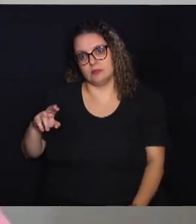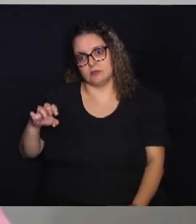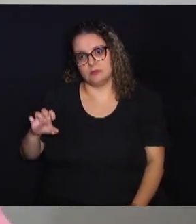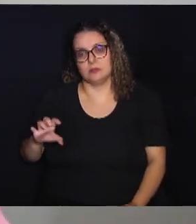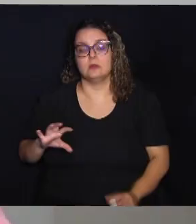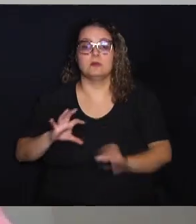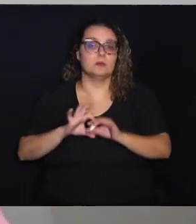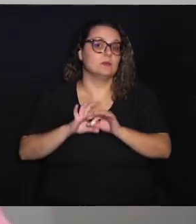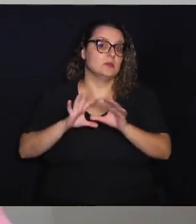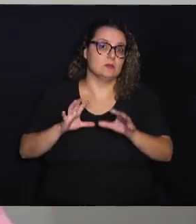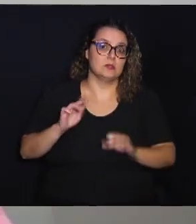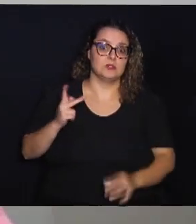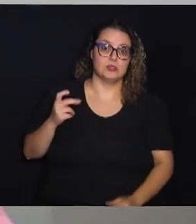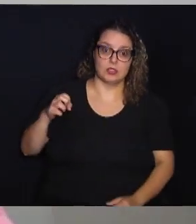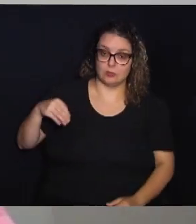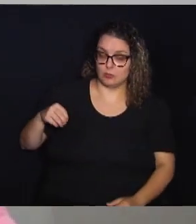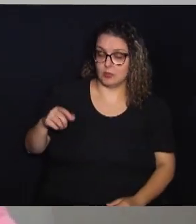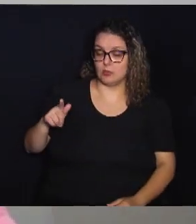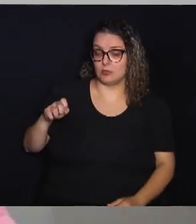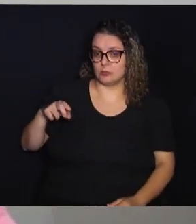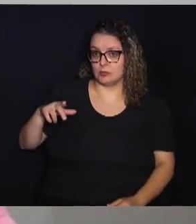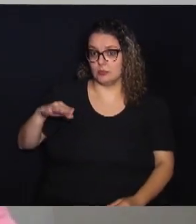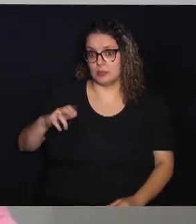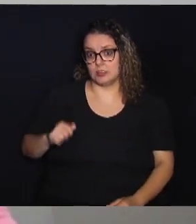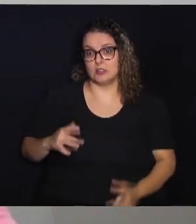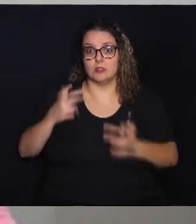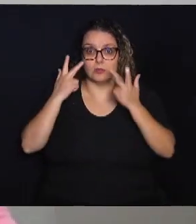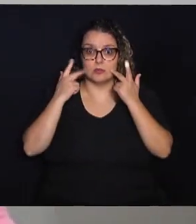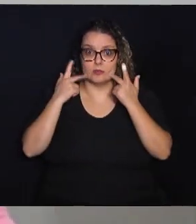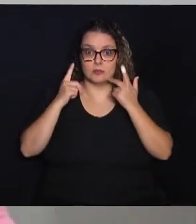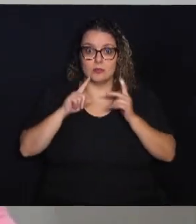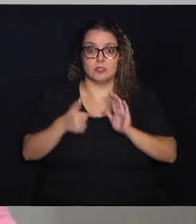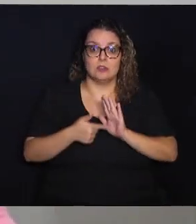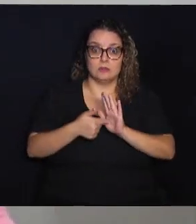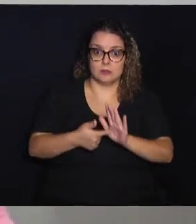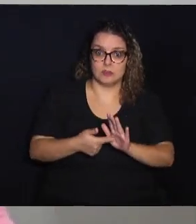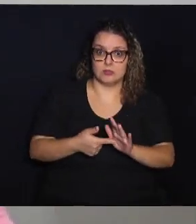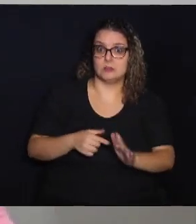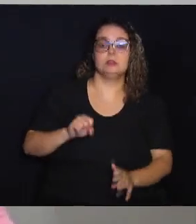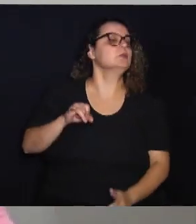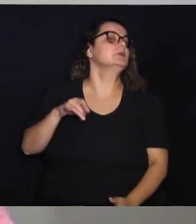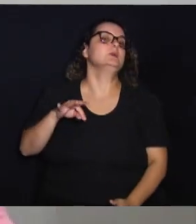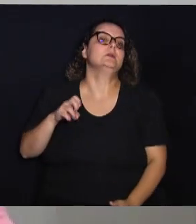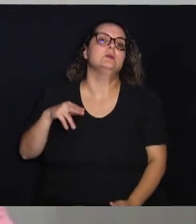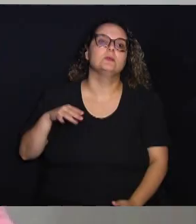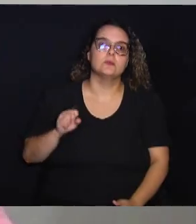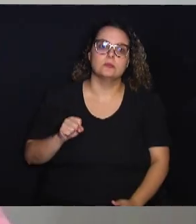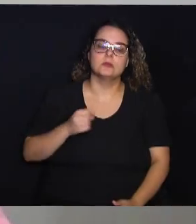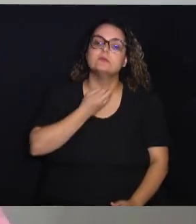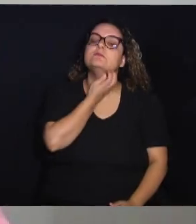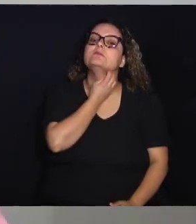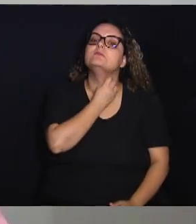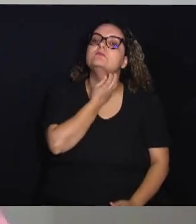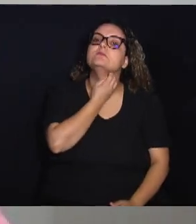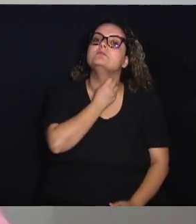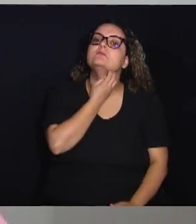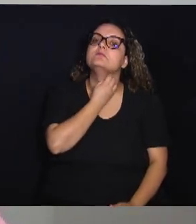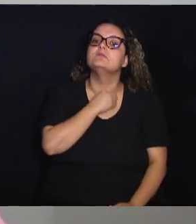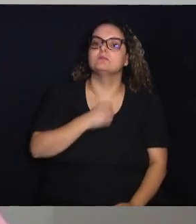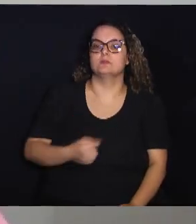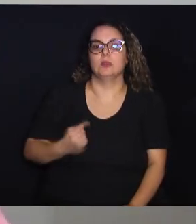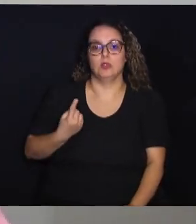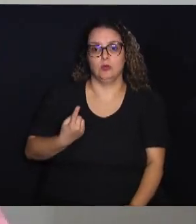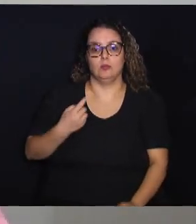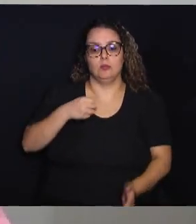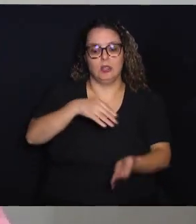tenha uma produção de hemoglobina normal e não manifestem sintomas. Tá? Então, é por esse motivo. Apenas uma